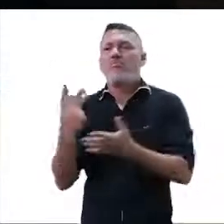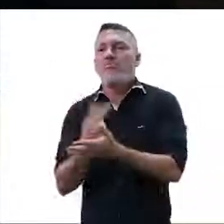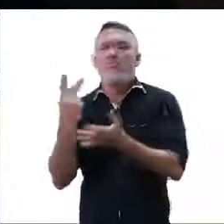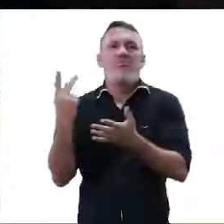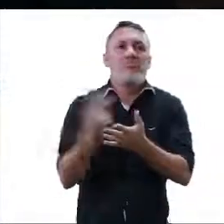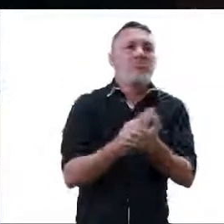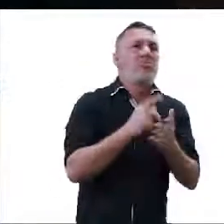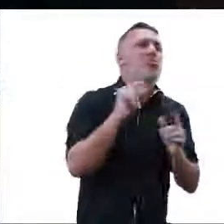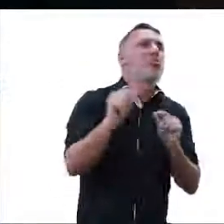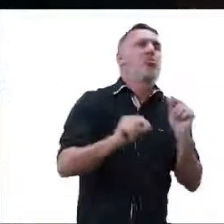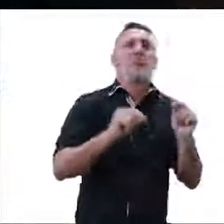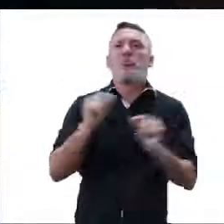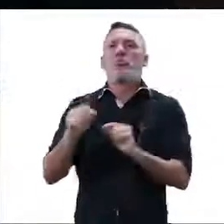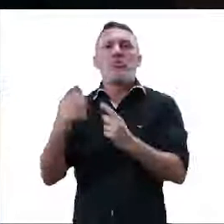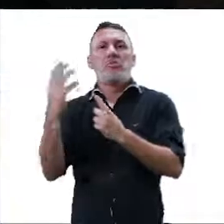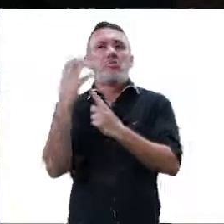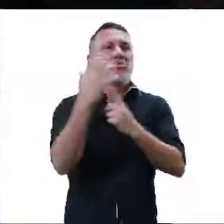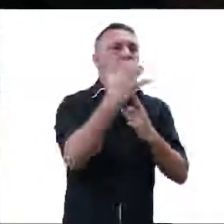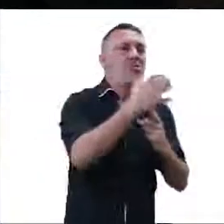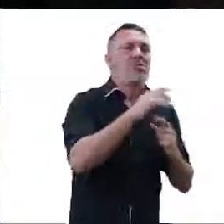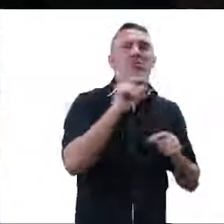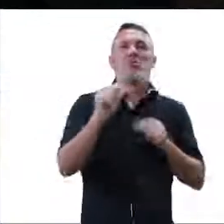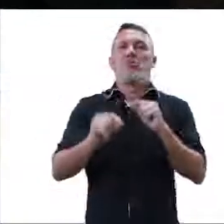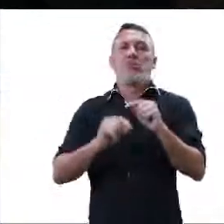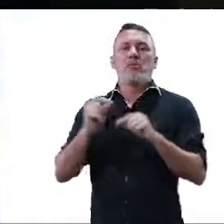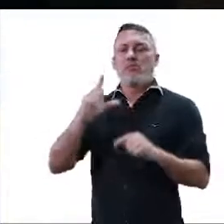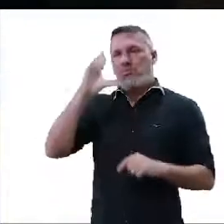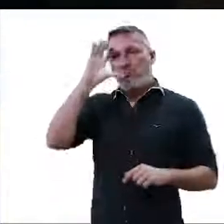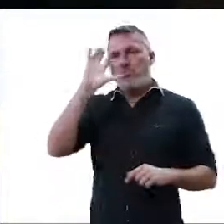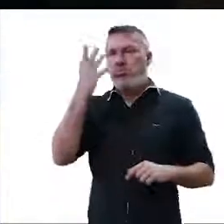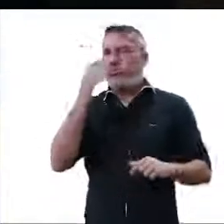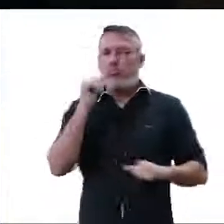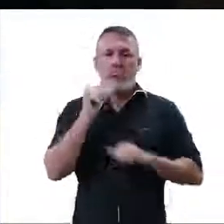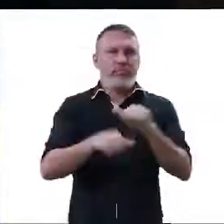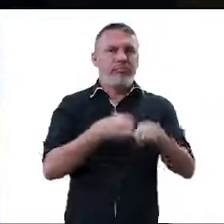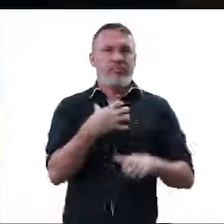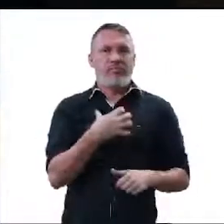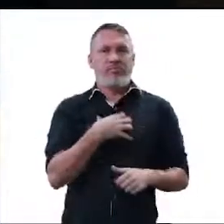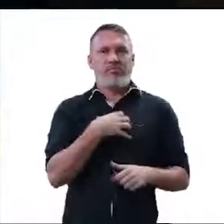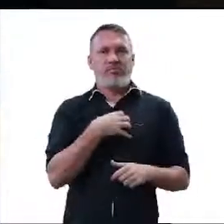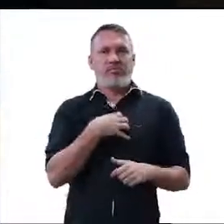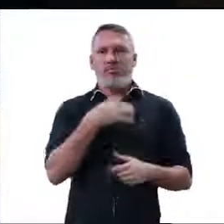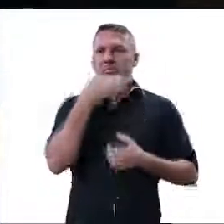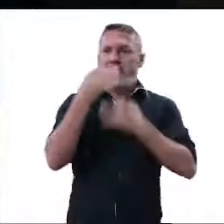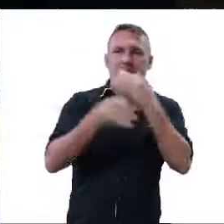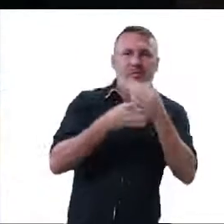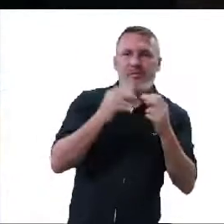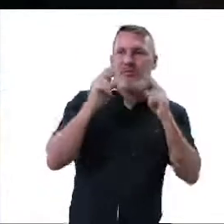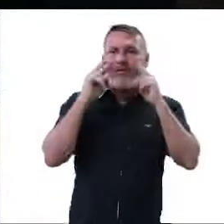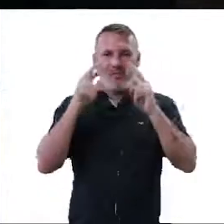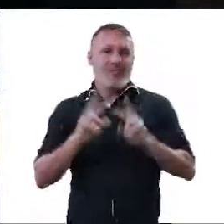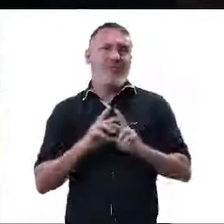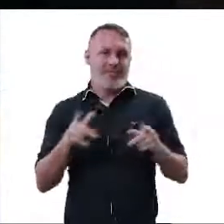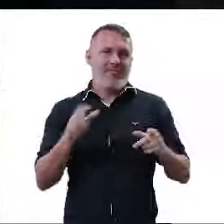diante das circunstâncias, diante dos acontecimentos, mudar essa maneira de conceber a